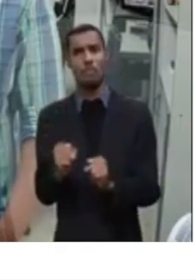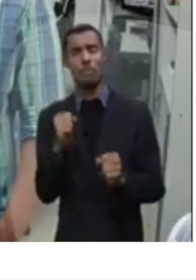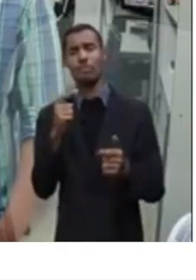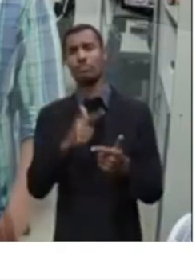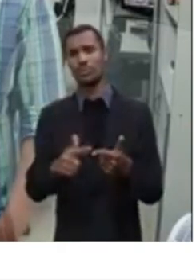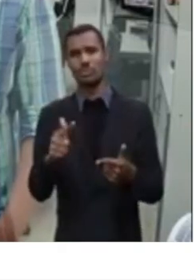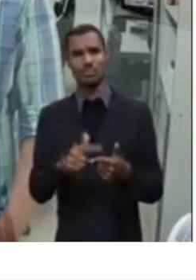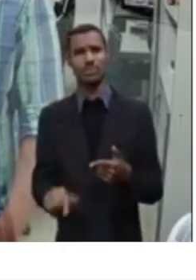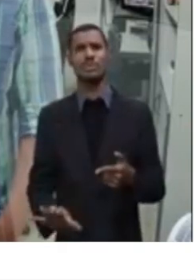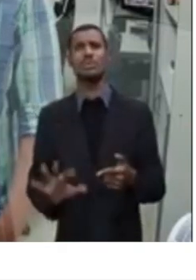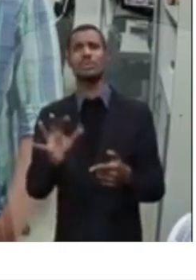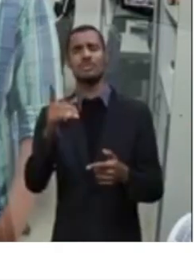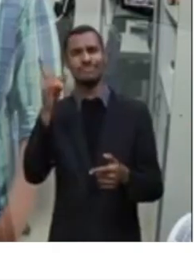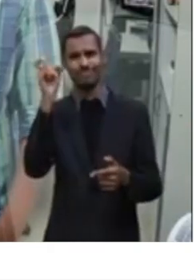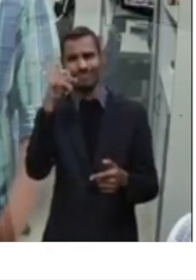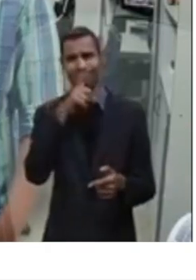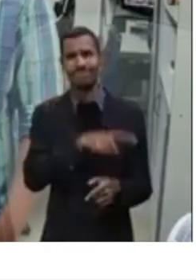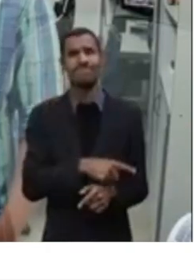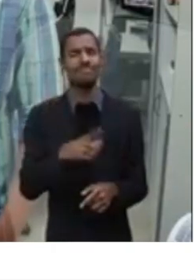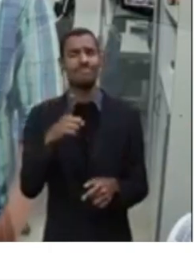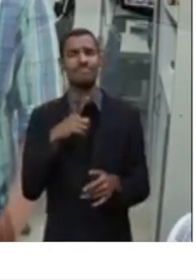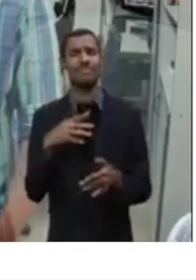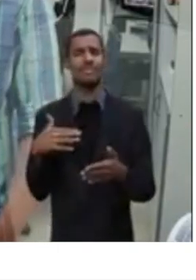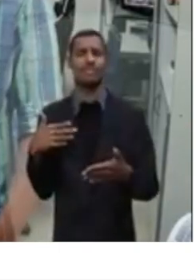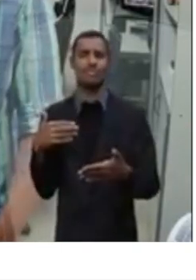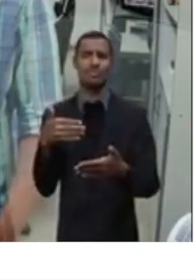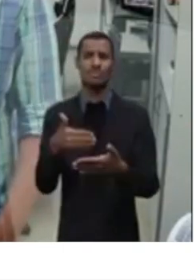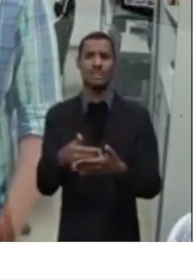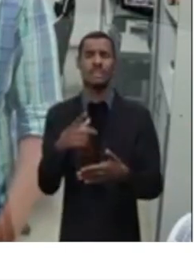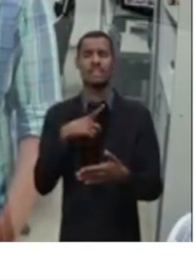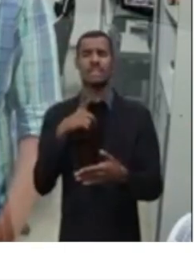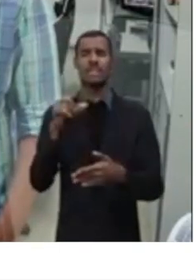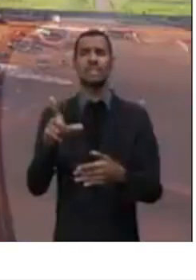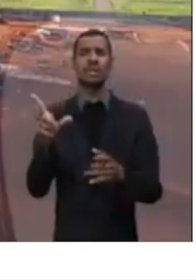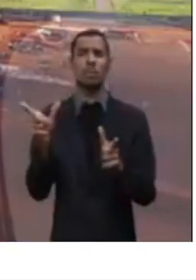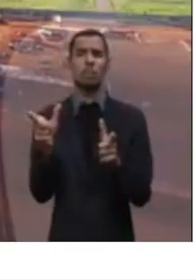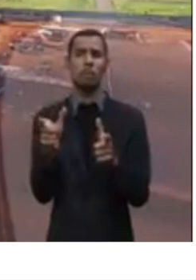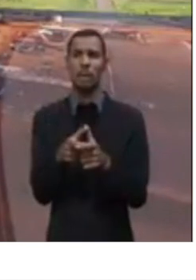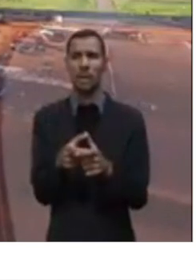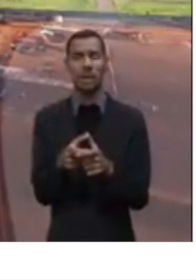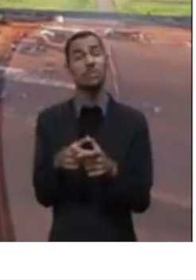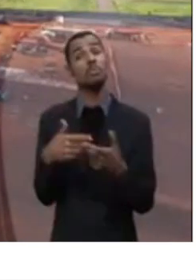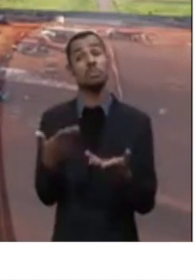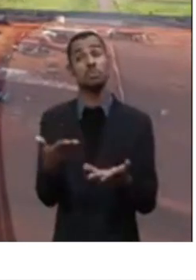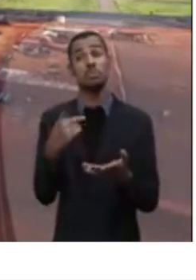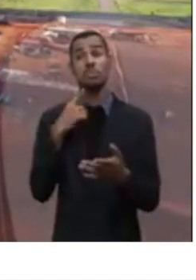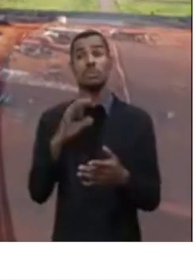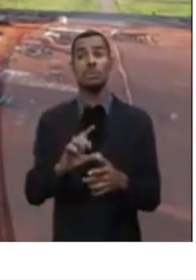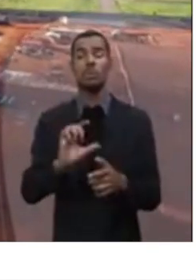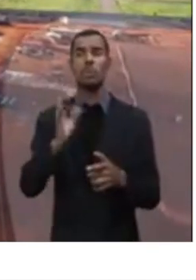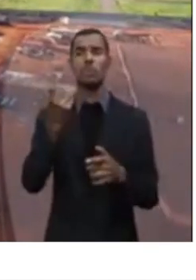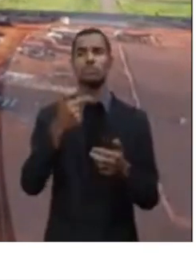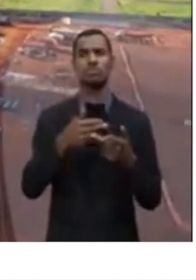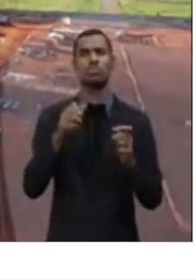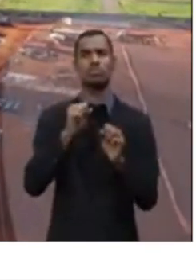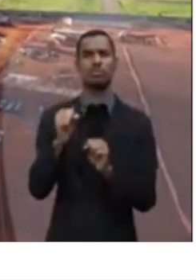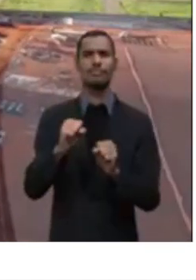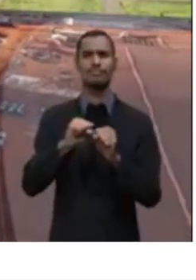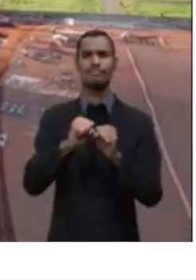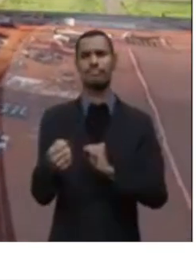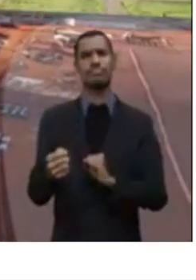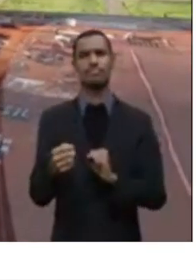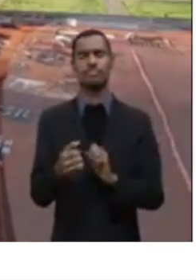um recalque muito violento. Pode ser desde um pequeno recalque ou até alguma coisa que possa levar ao colapso da